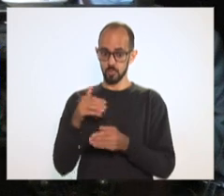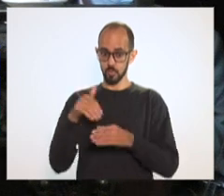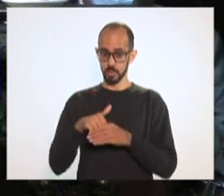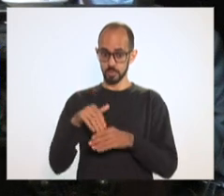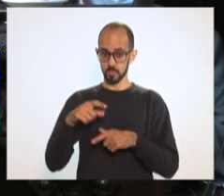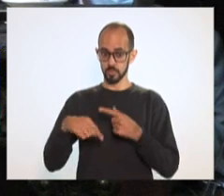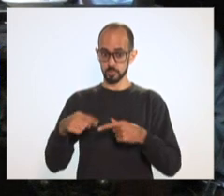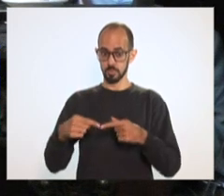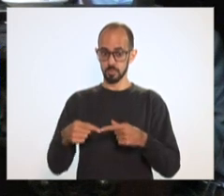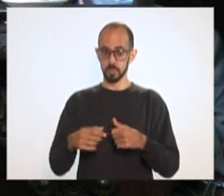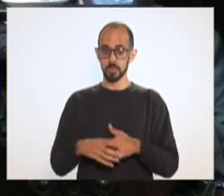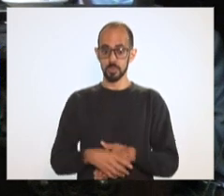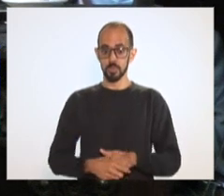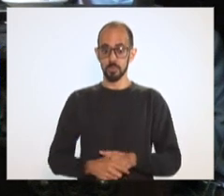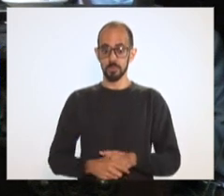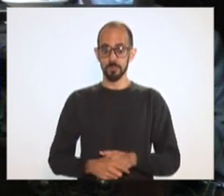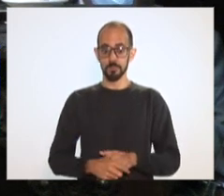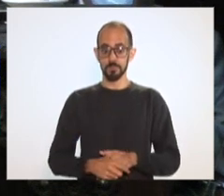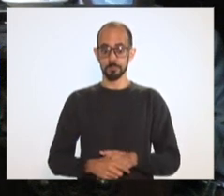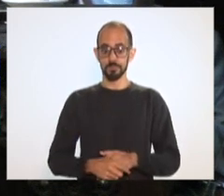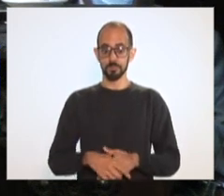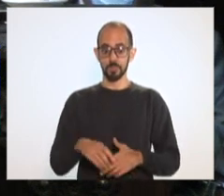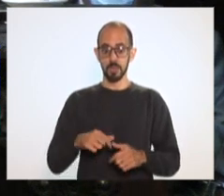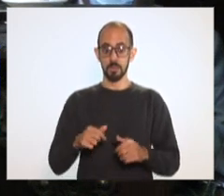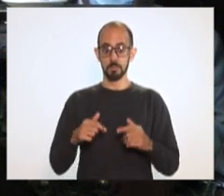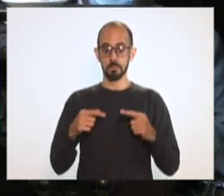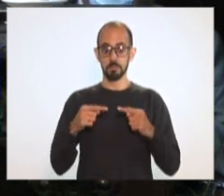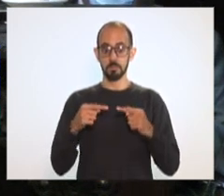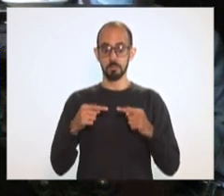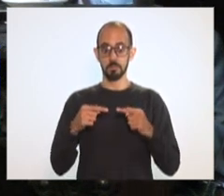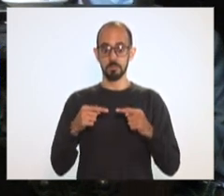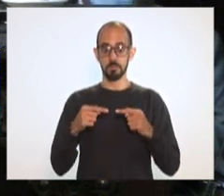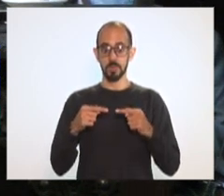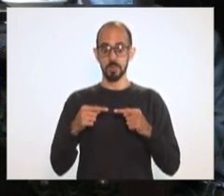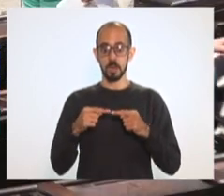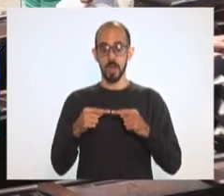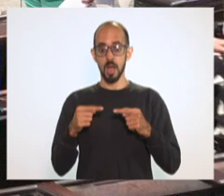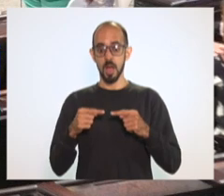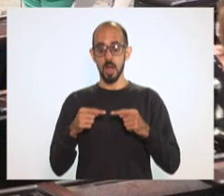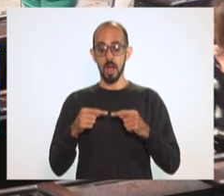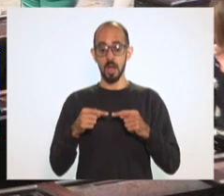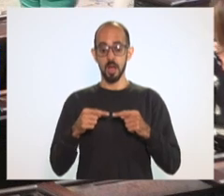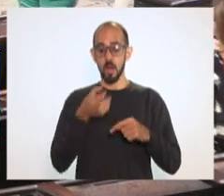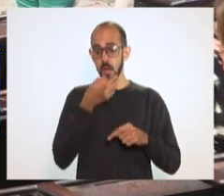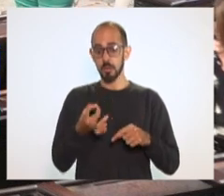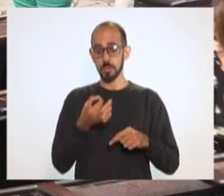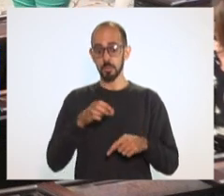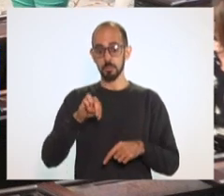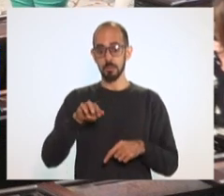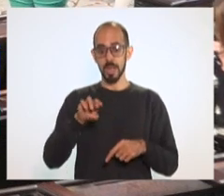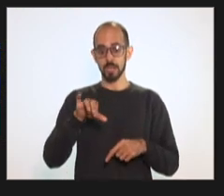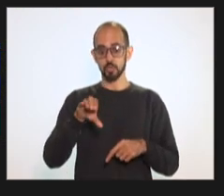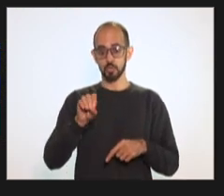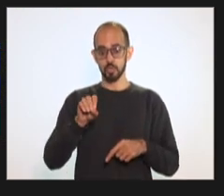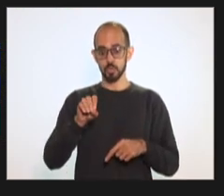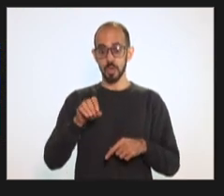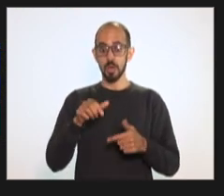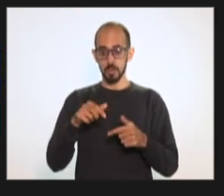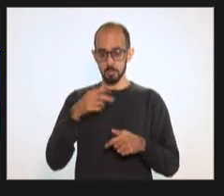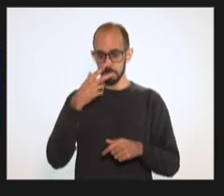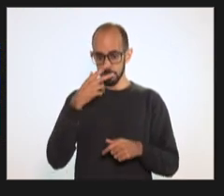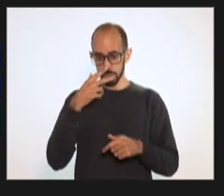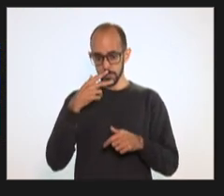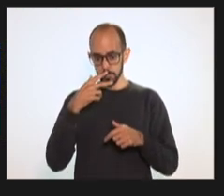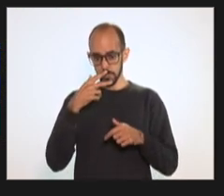Para emitir parecer pela Comissão de Orçamento, está do Márcio Canella. Sr. Presidente, o parecer é favorável,